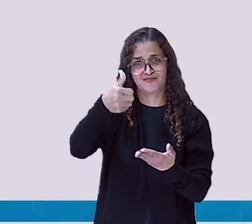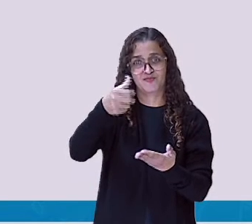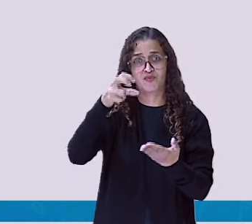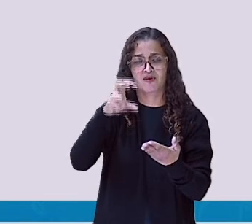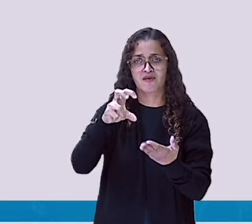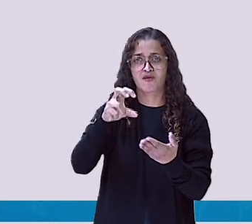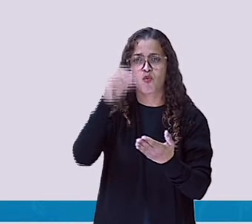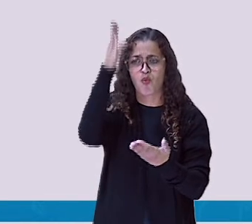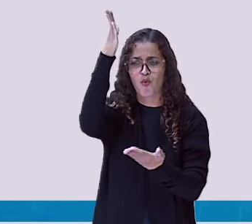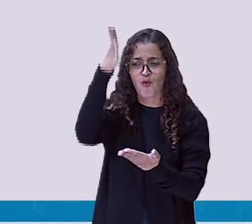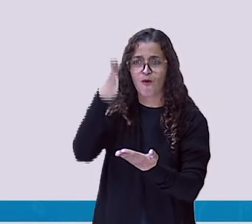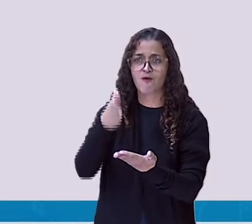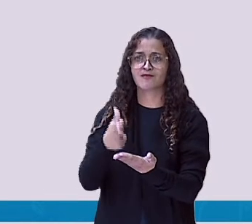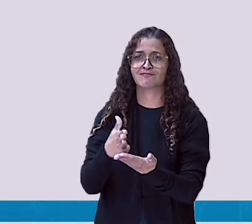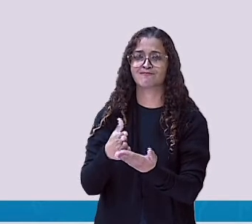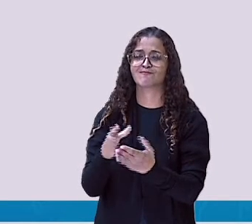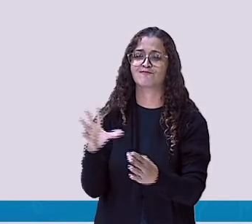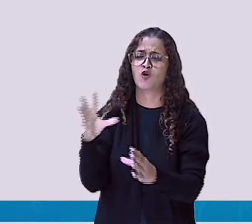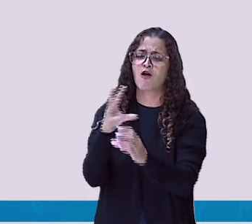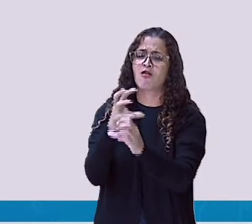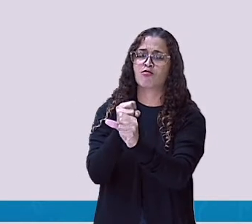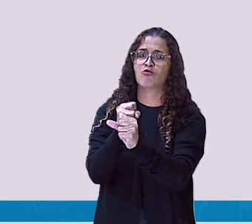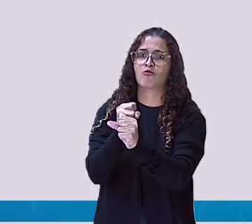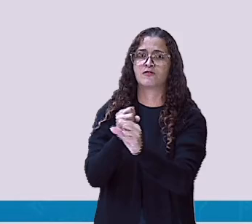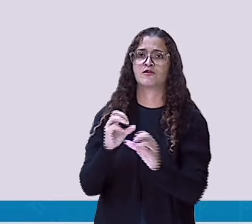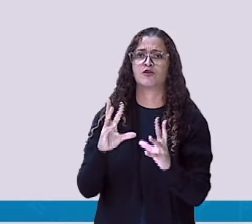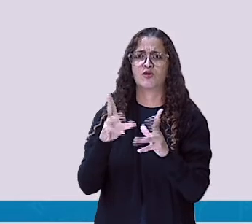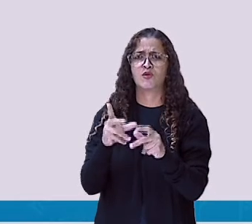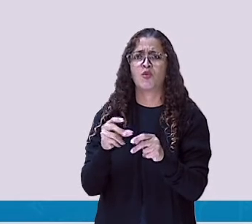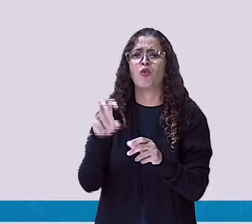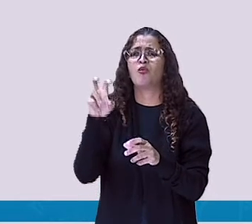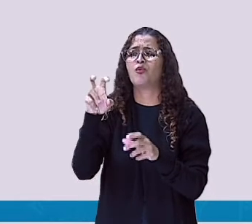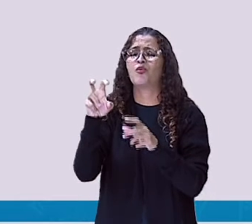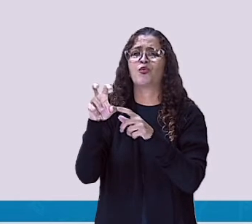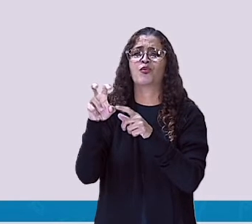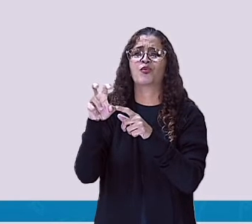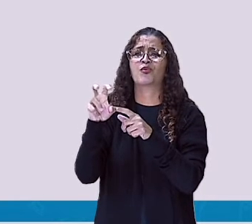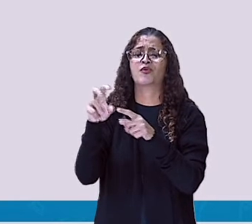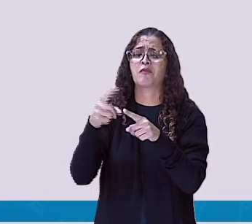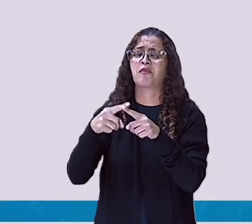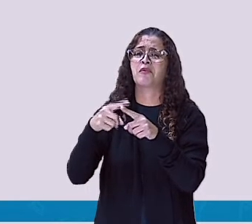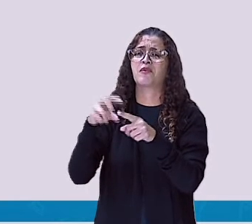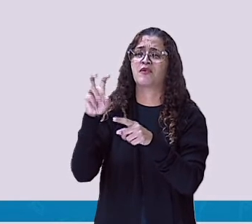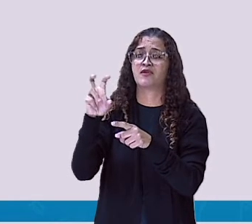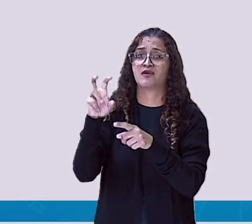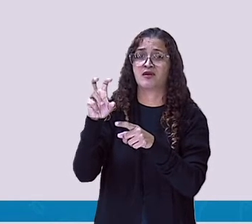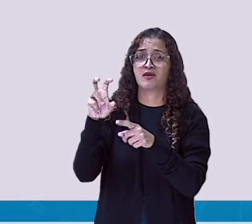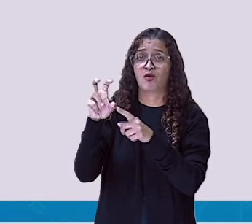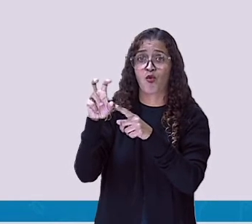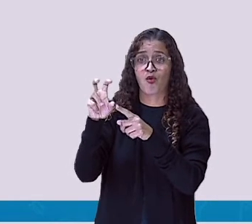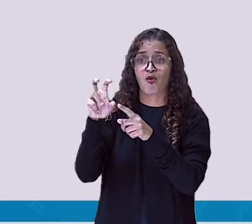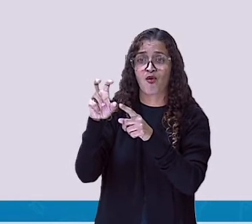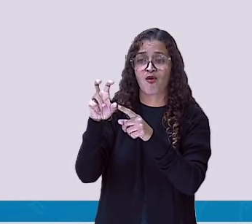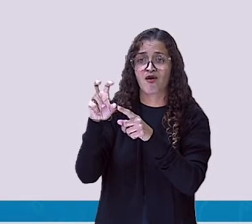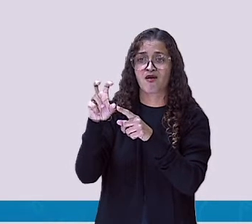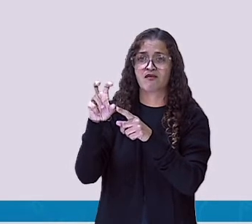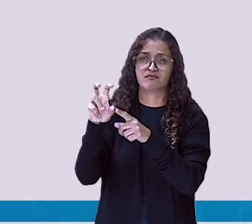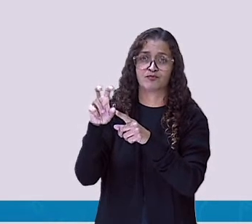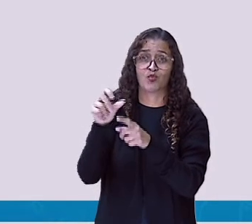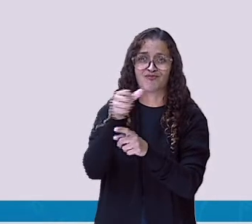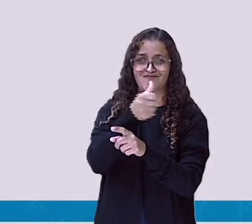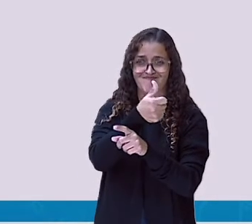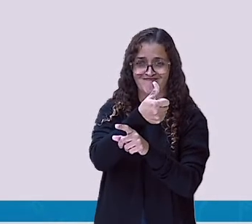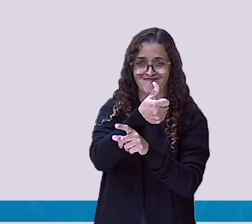O 5. Não é isso? Por que eu coloquei o 5? Porque 15, a unidade do 15 aí é o